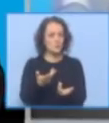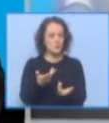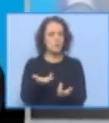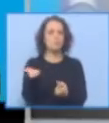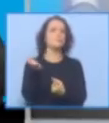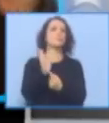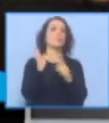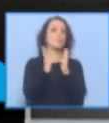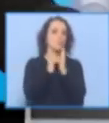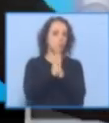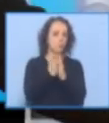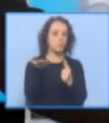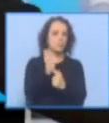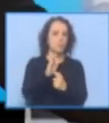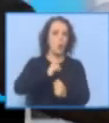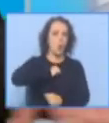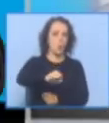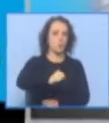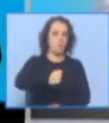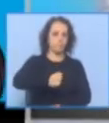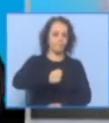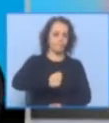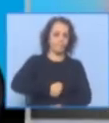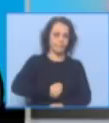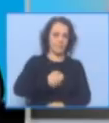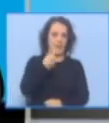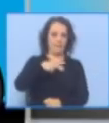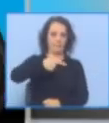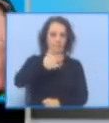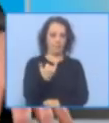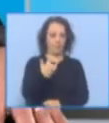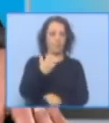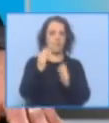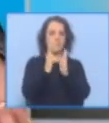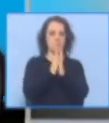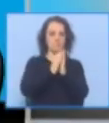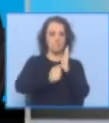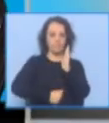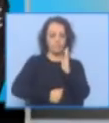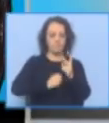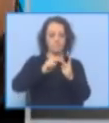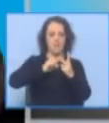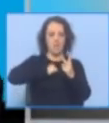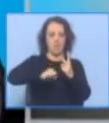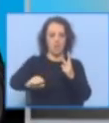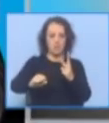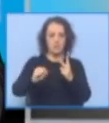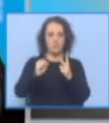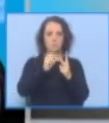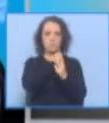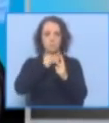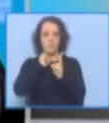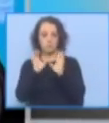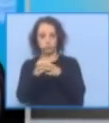Nomeadamente no universo religioso, como o anticatolicismo, que muitas vezes é muito forte, o anticlericalismo, mas também temos